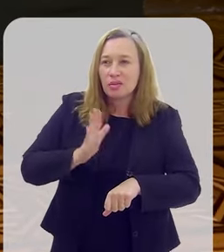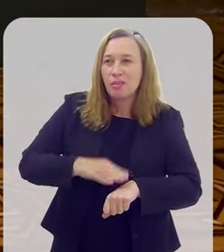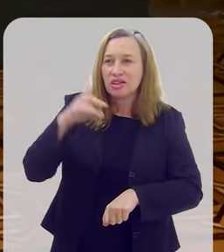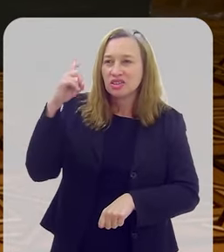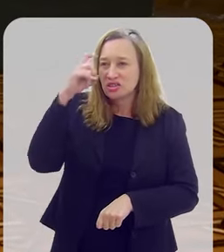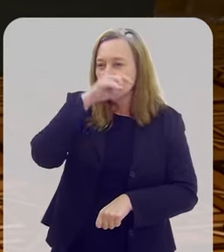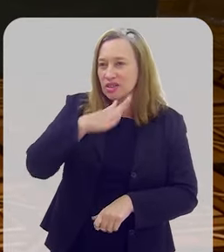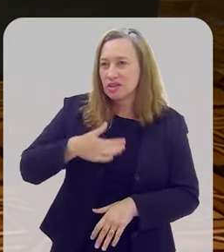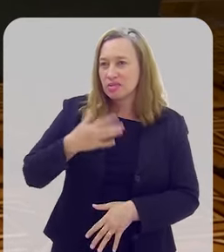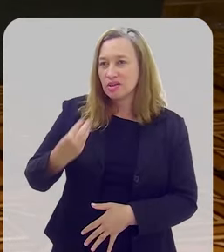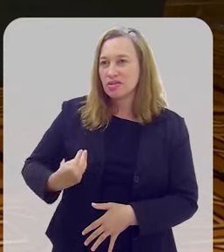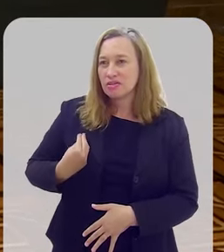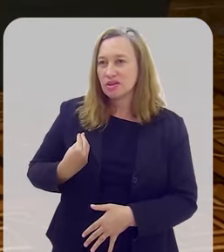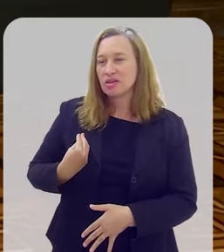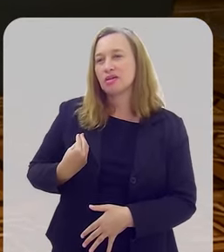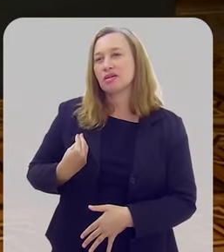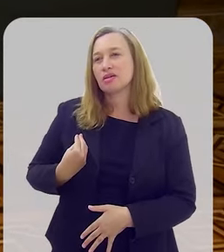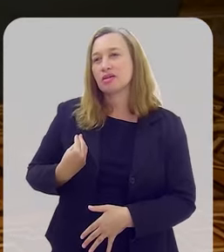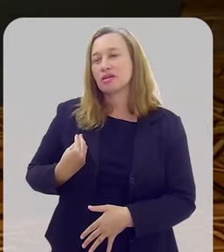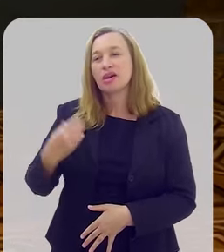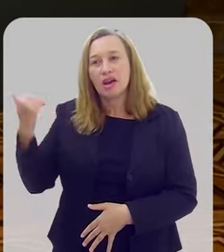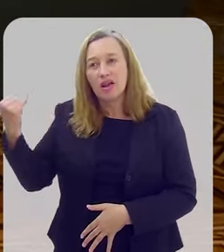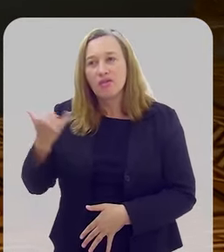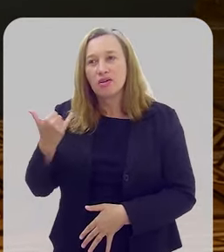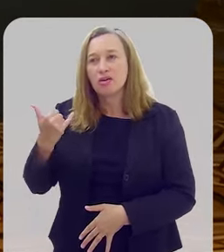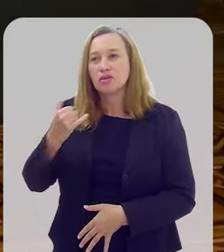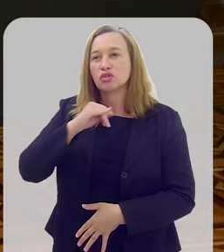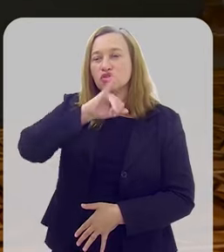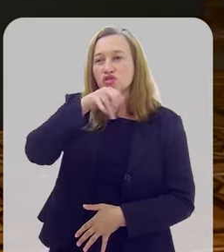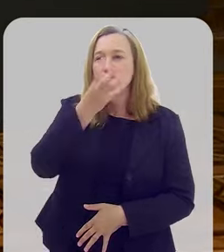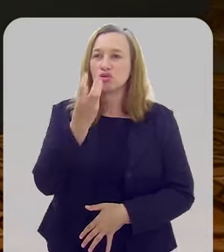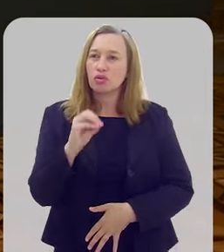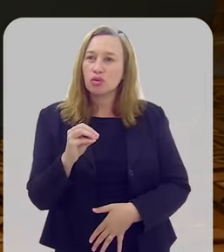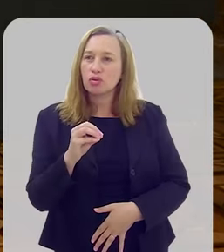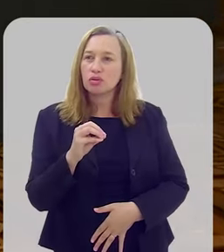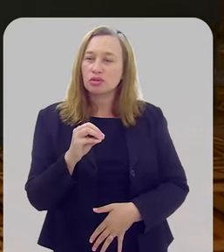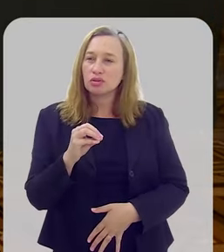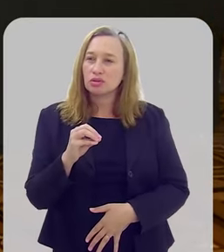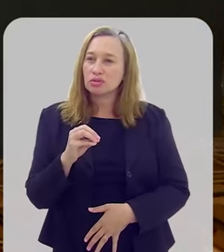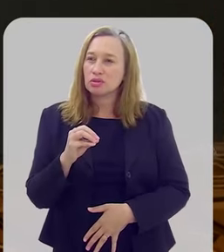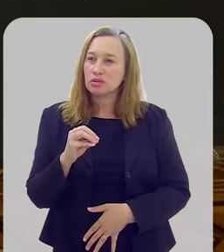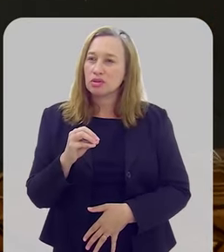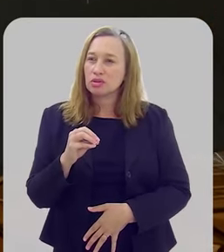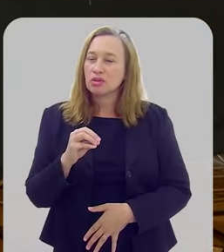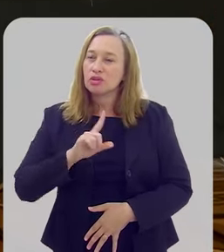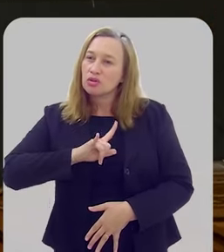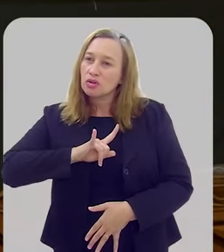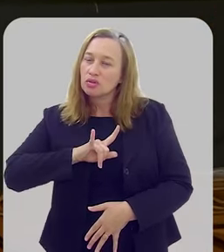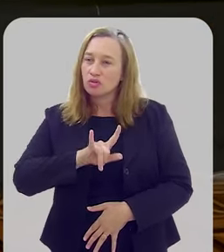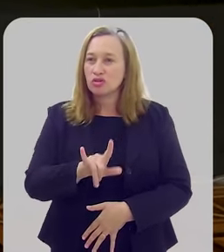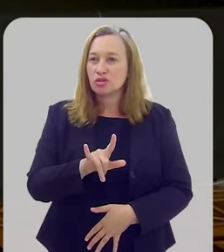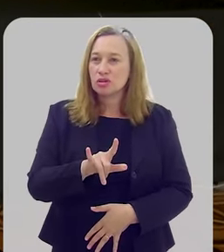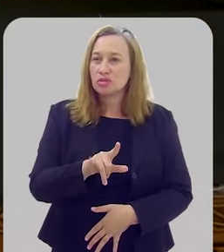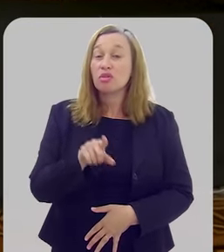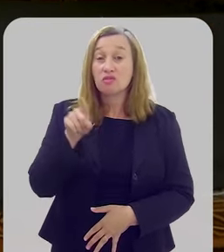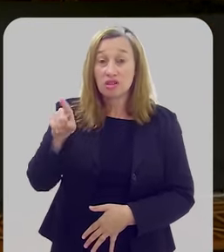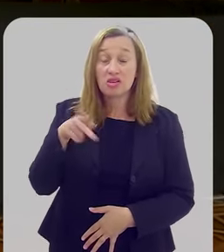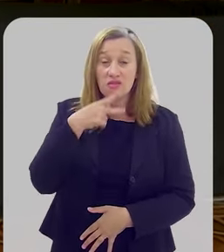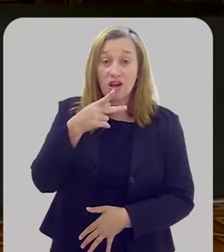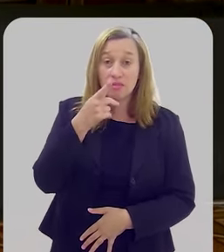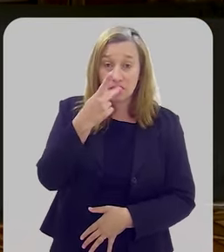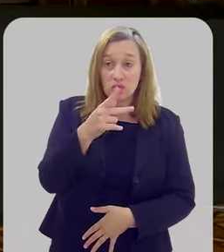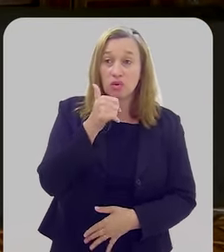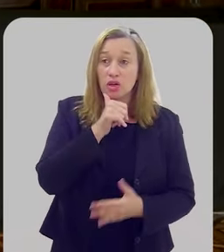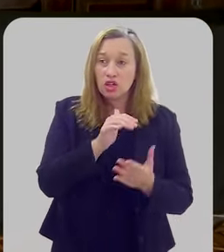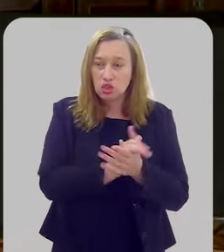que no momento mais complicado da minha vida ela falou assim aí Júlio eu tô contigo né que você